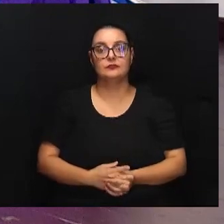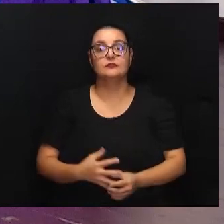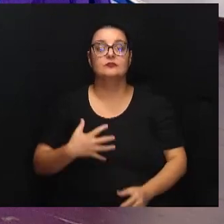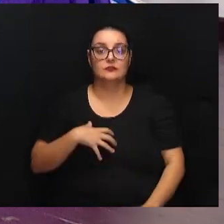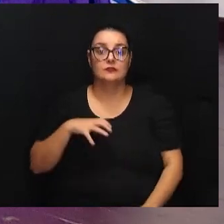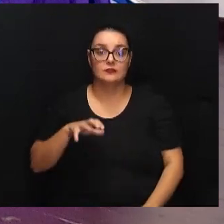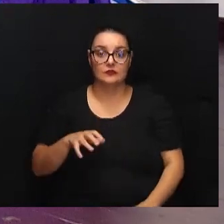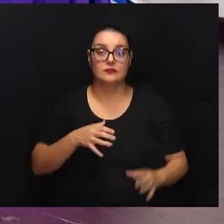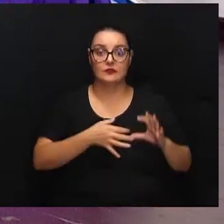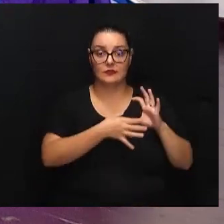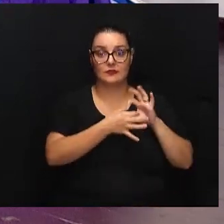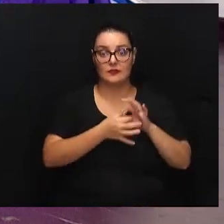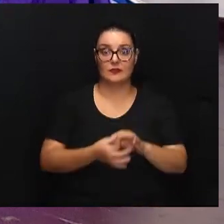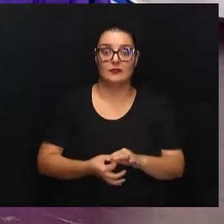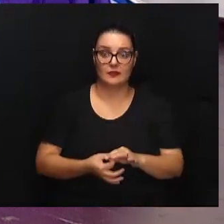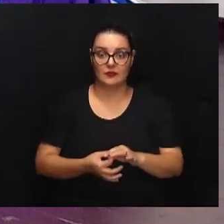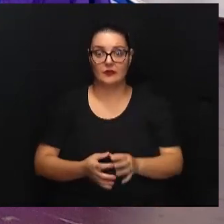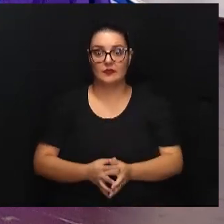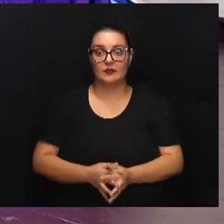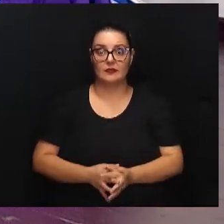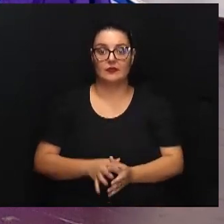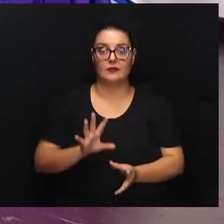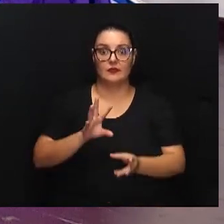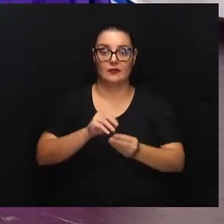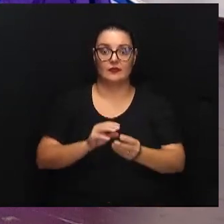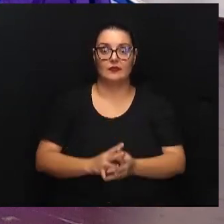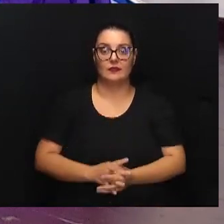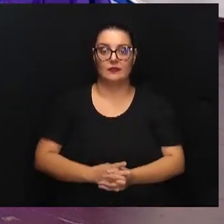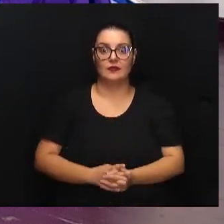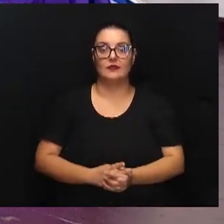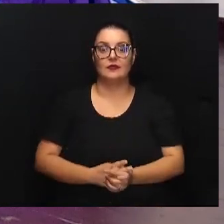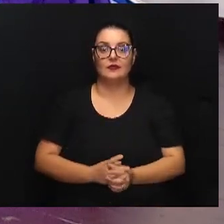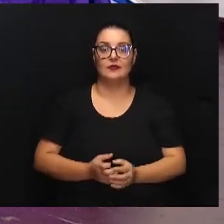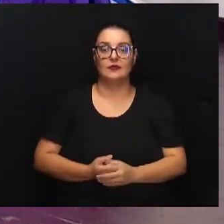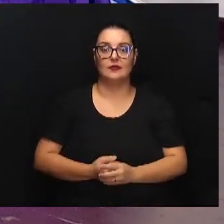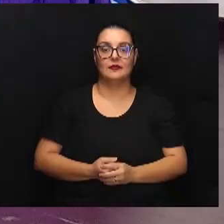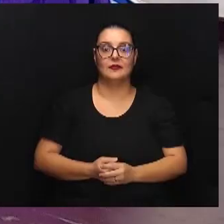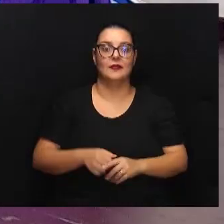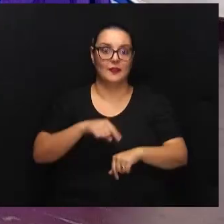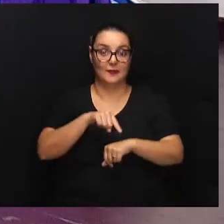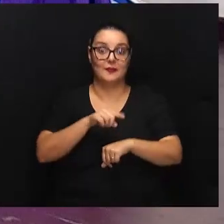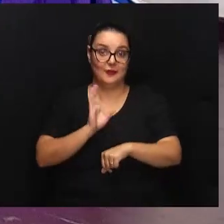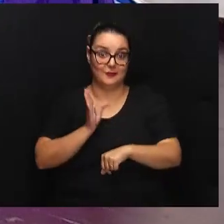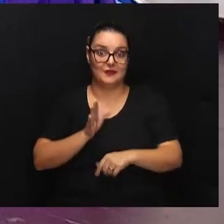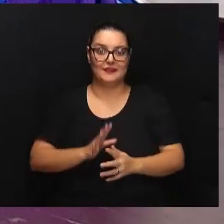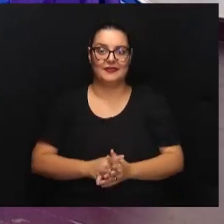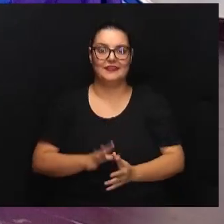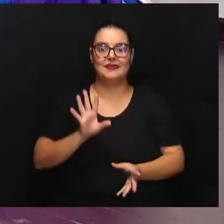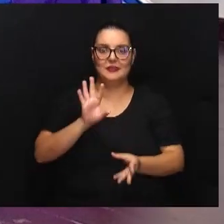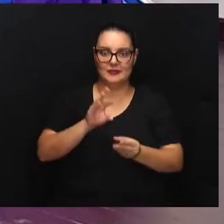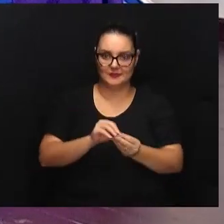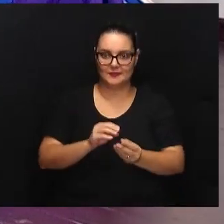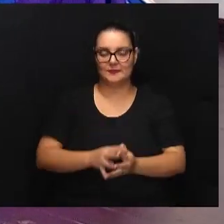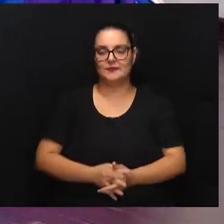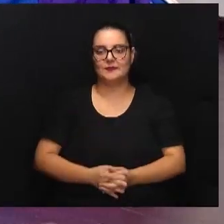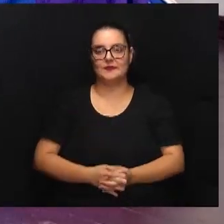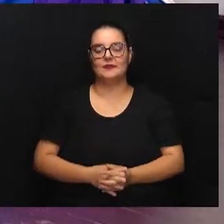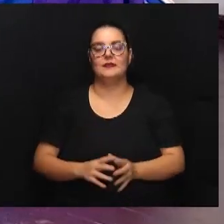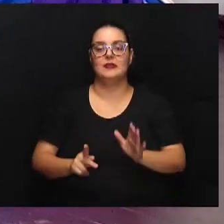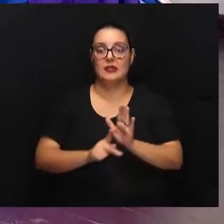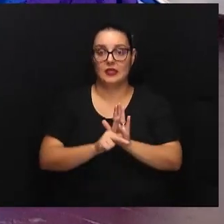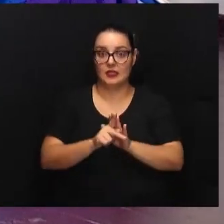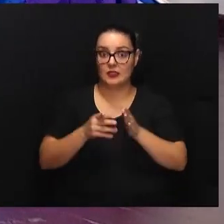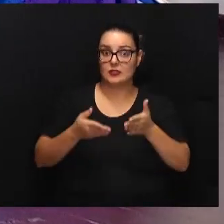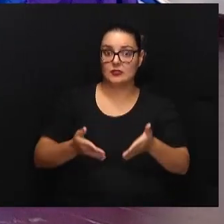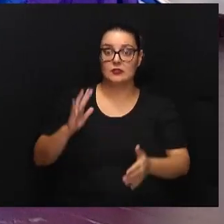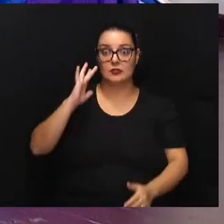porque eu sei que meu tempo já passou, para concluir, esse projeto, eu acho que esse projeto da